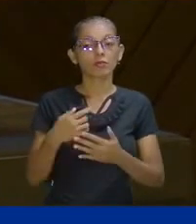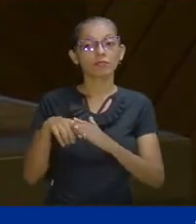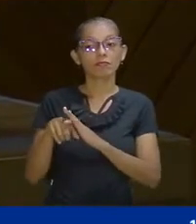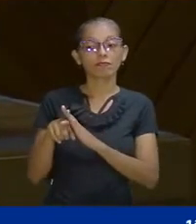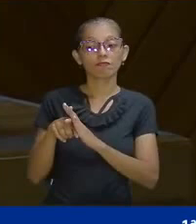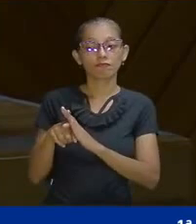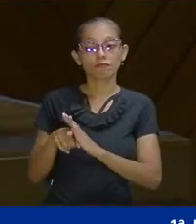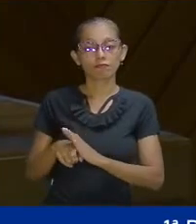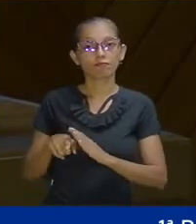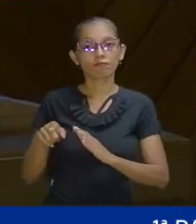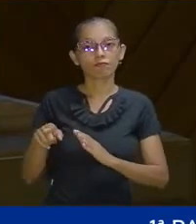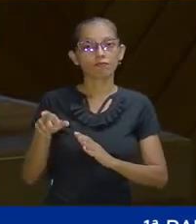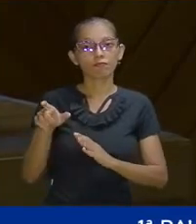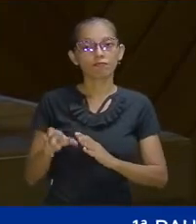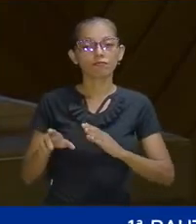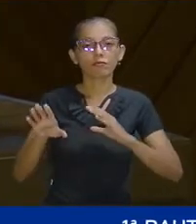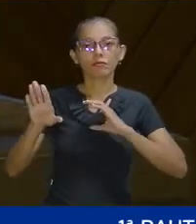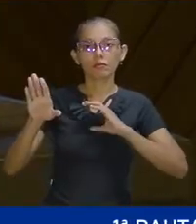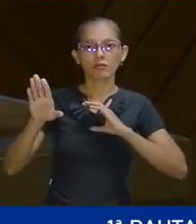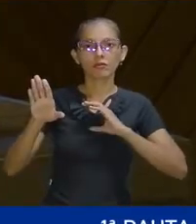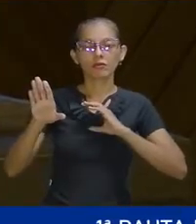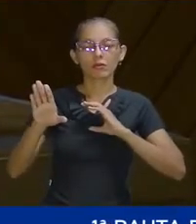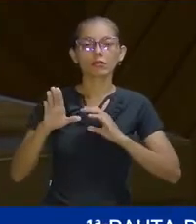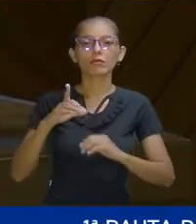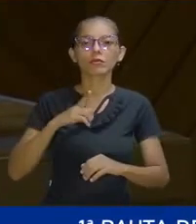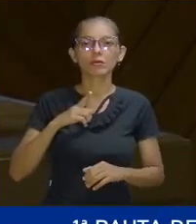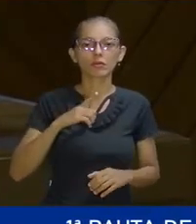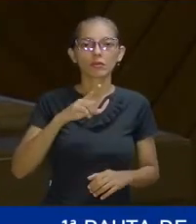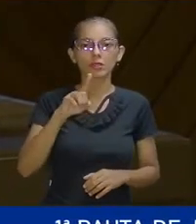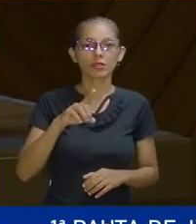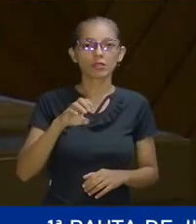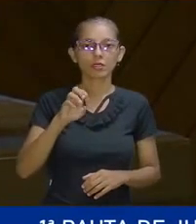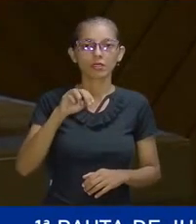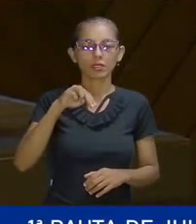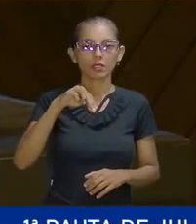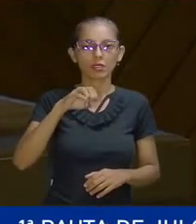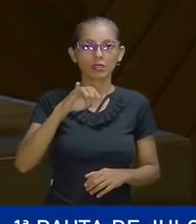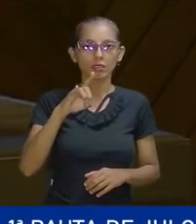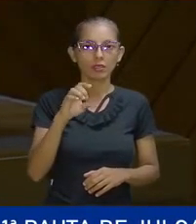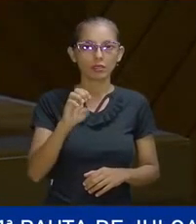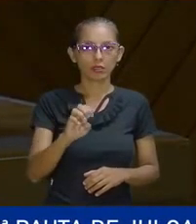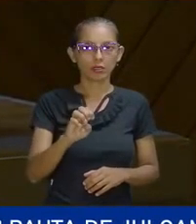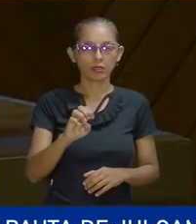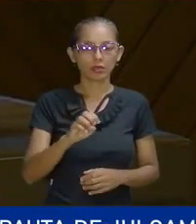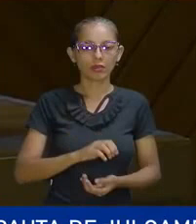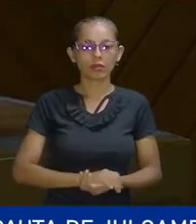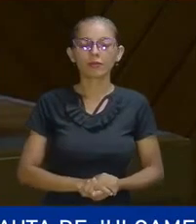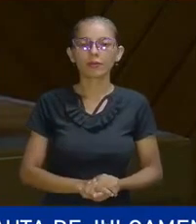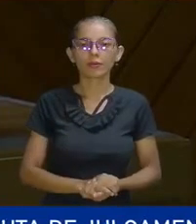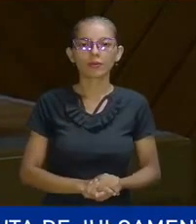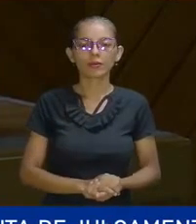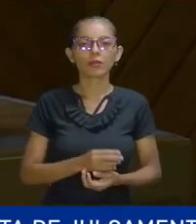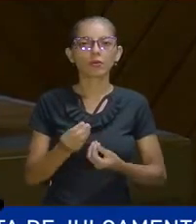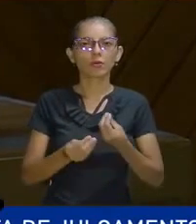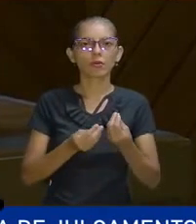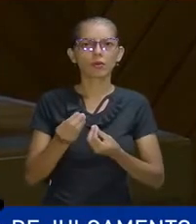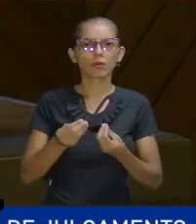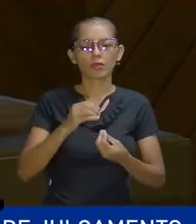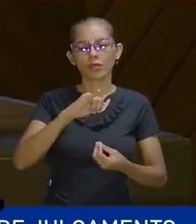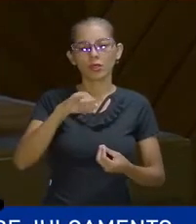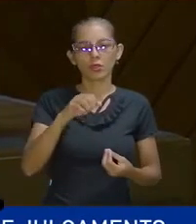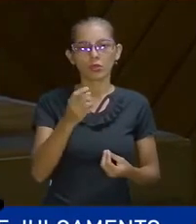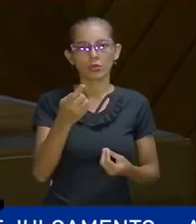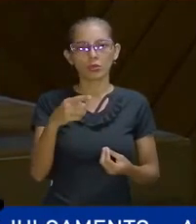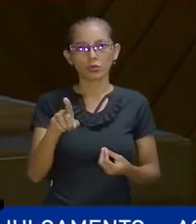investigada, eleita ao cargo de deputada estadual. Os investigantes narraram que João da Silva utilizou do cargo de prefeito do município